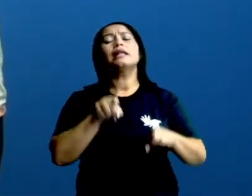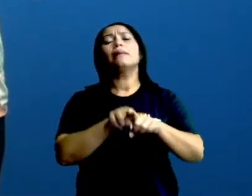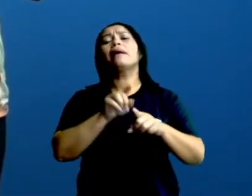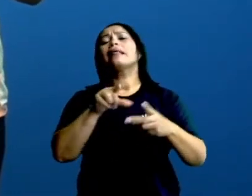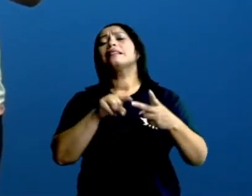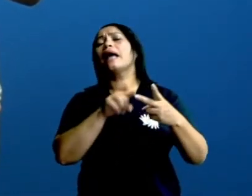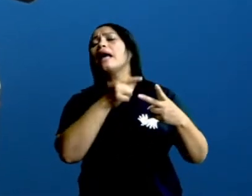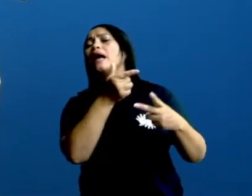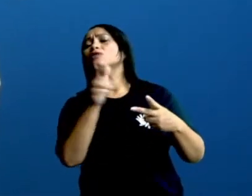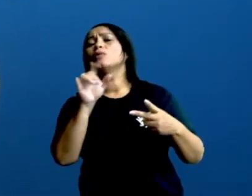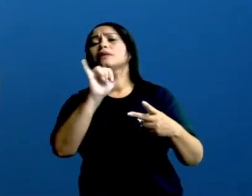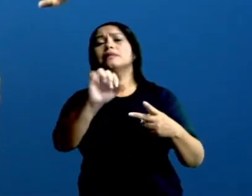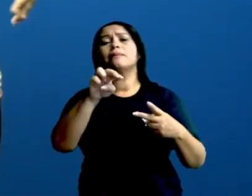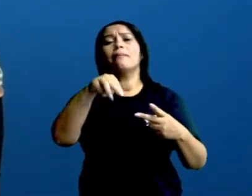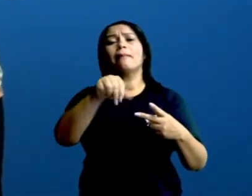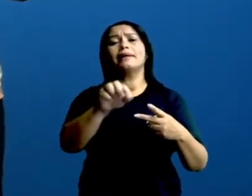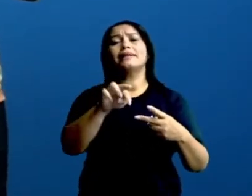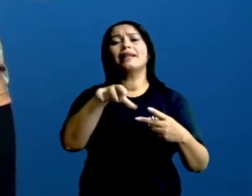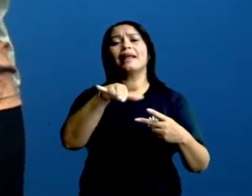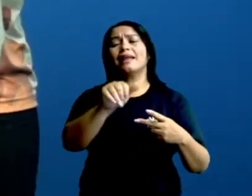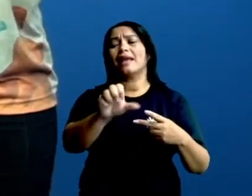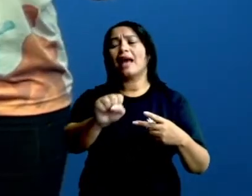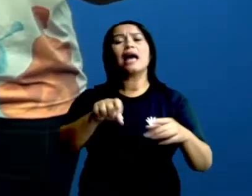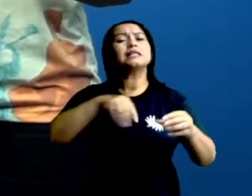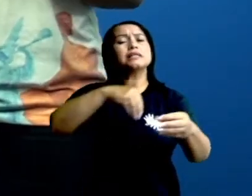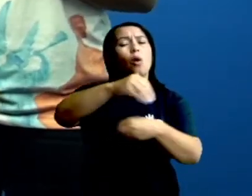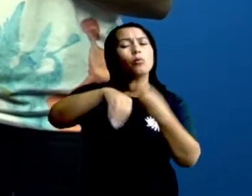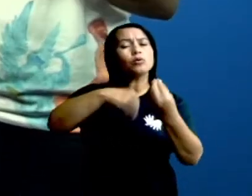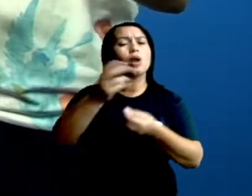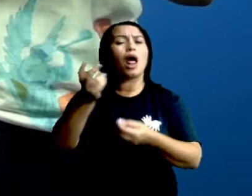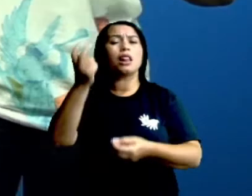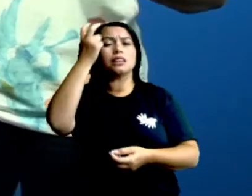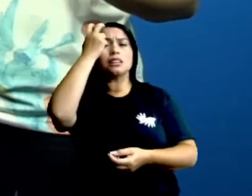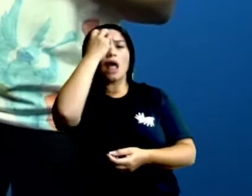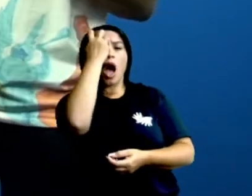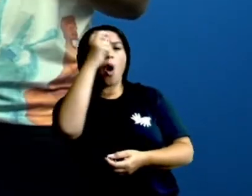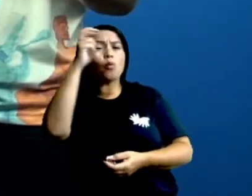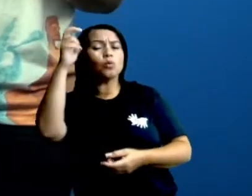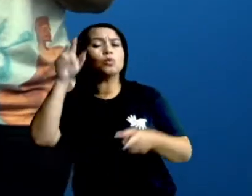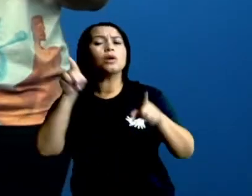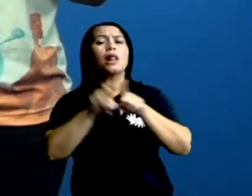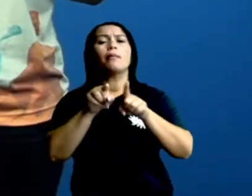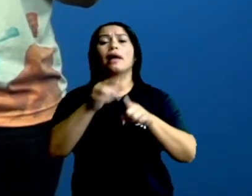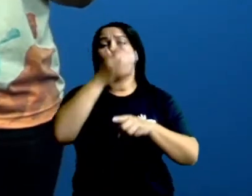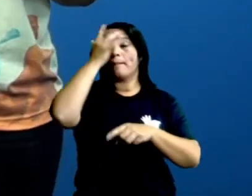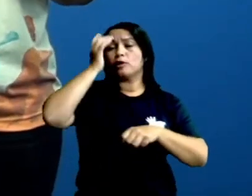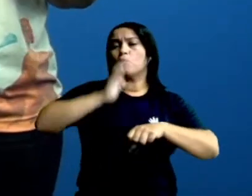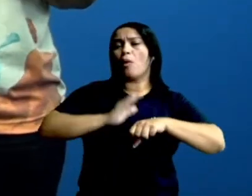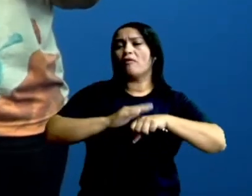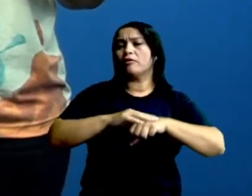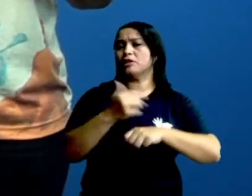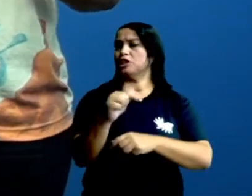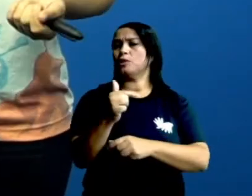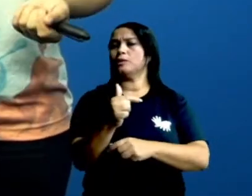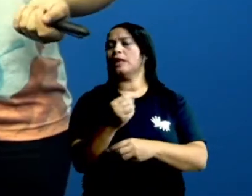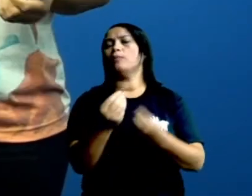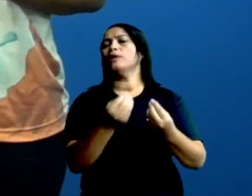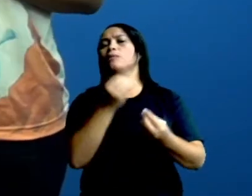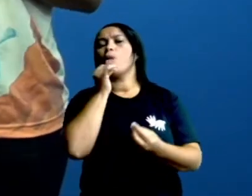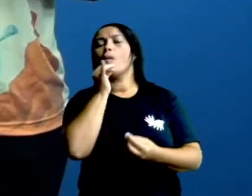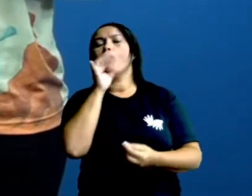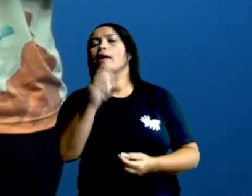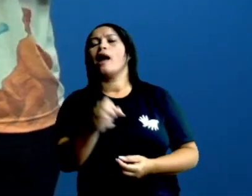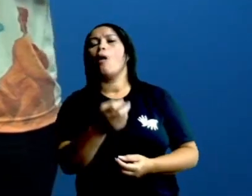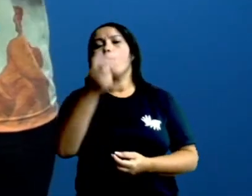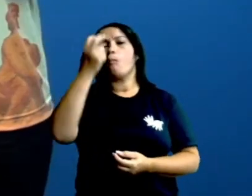fontes imateriais são tudo aquilo ali que está misturado na cultura, né? Naquilo que o homem produziu, mas que não tem matéria. Por exemplo,